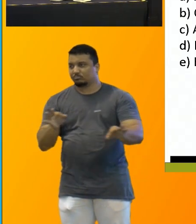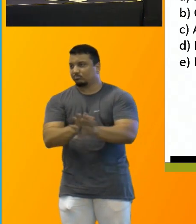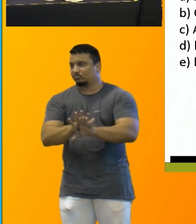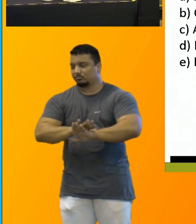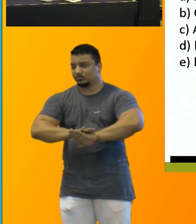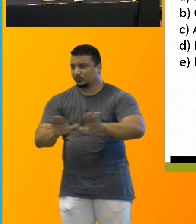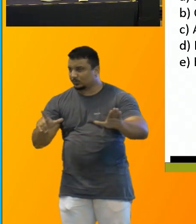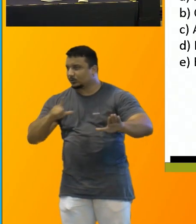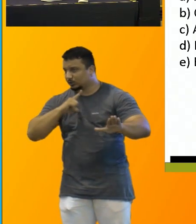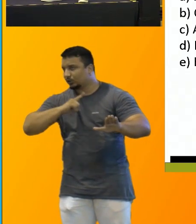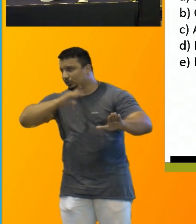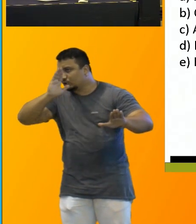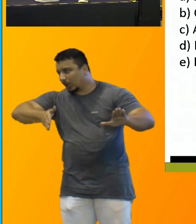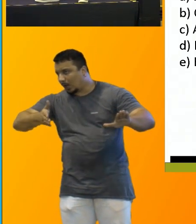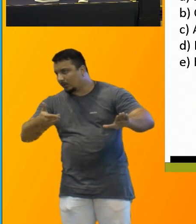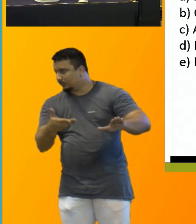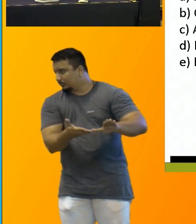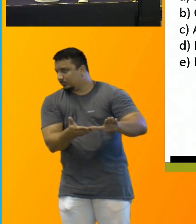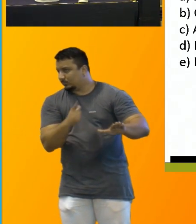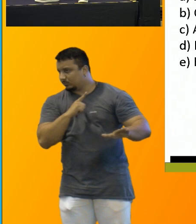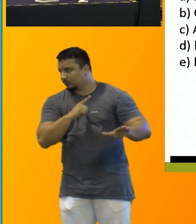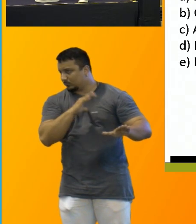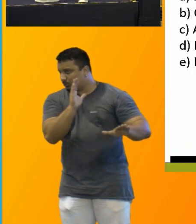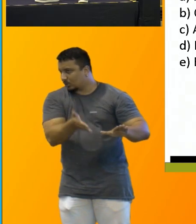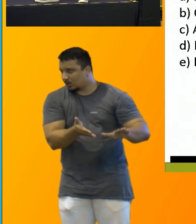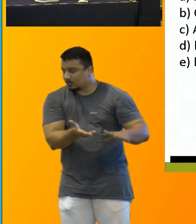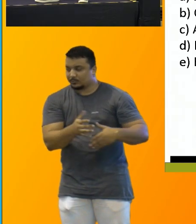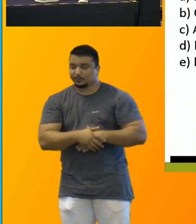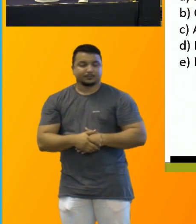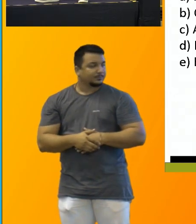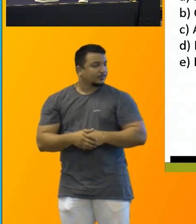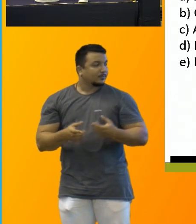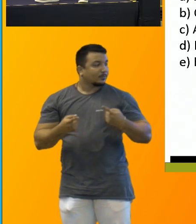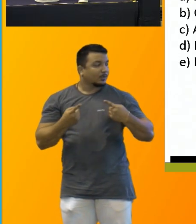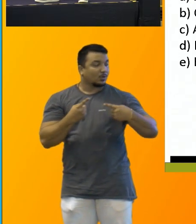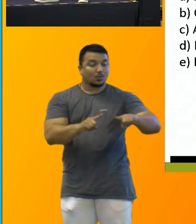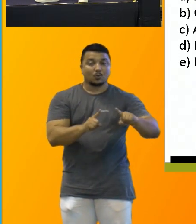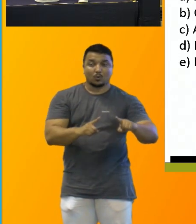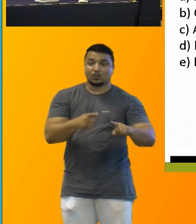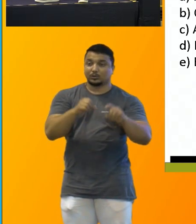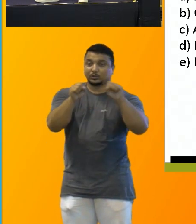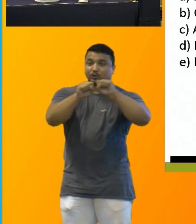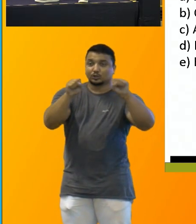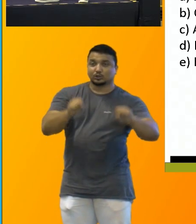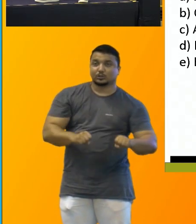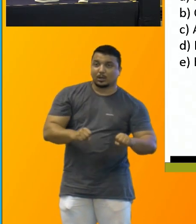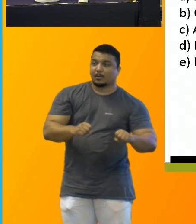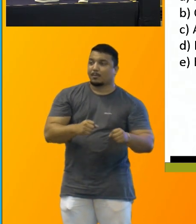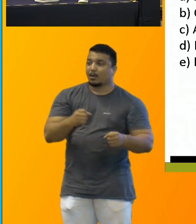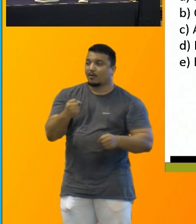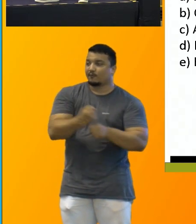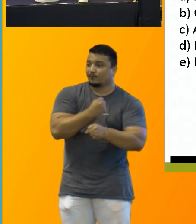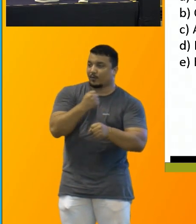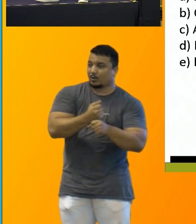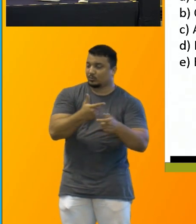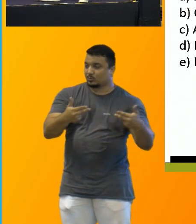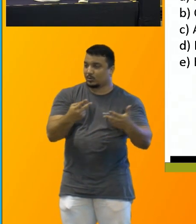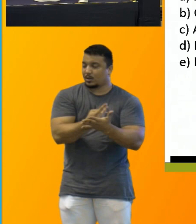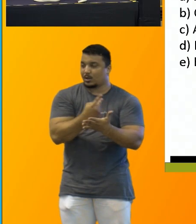Ele já existia, o voto direto para presidente. Combateu as fraudes sistemáticas das